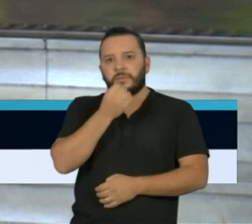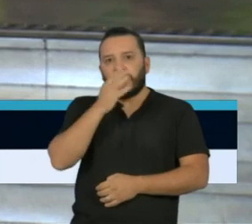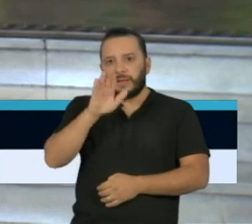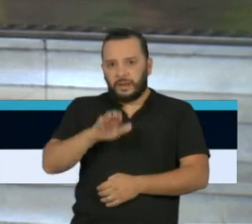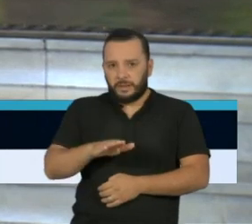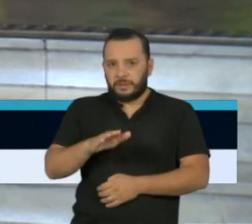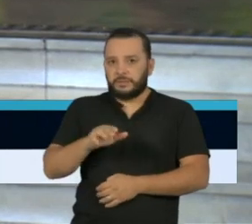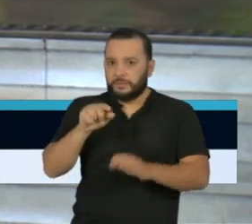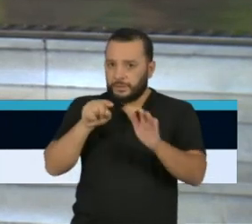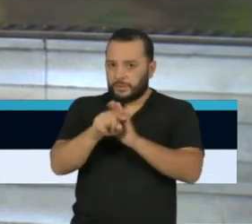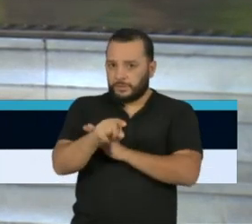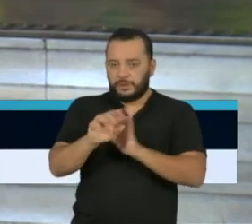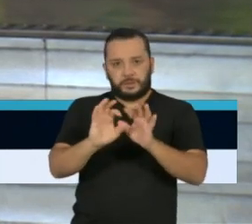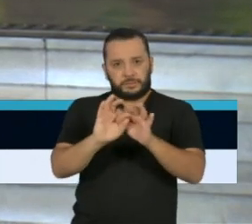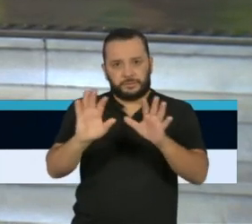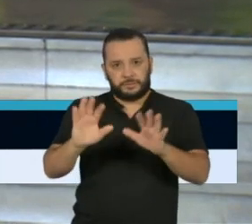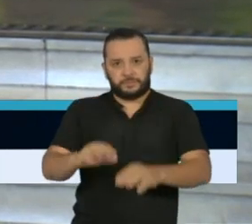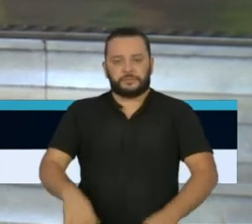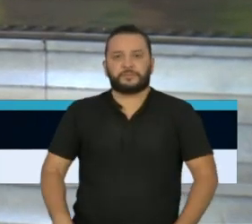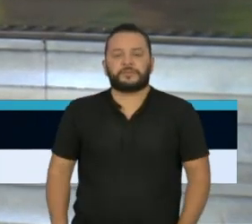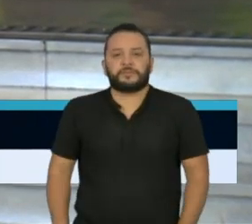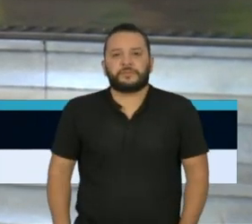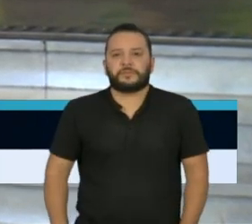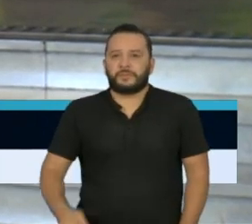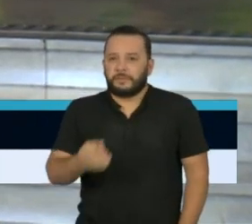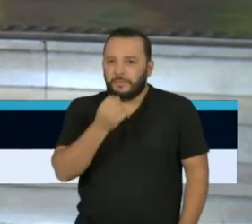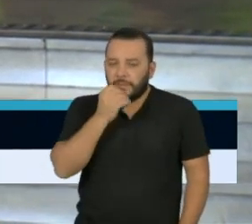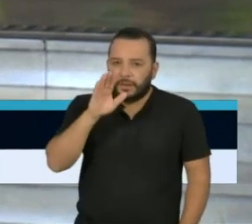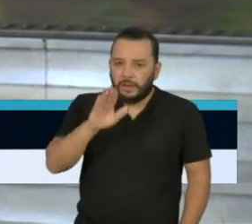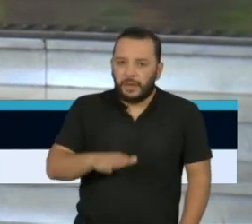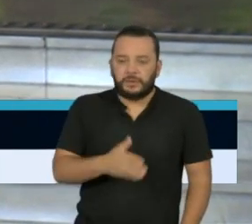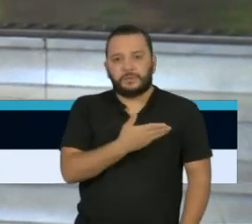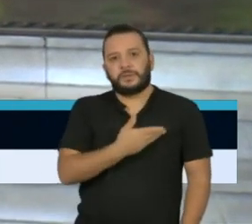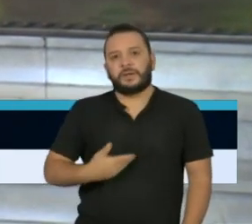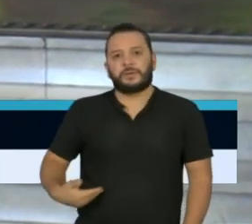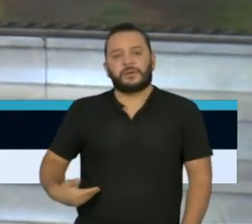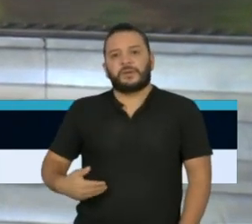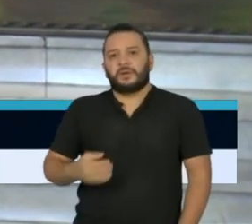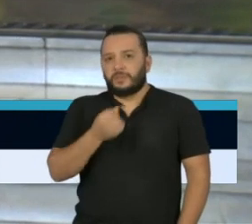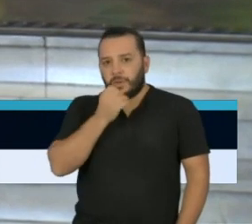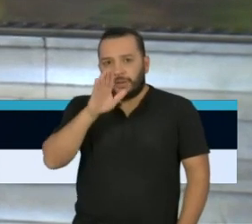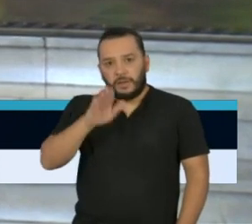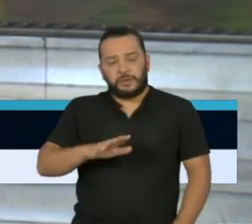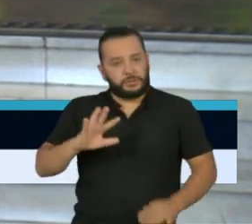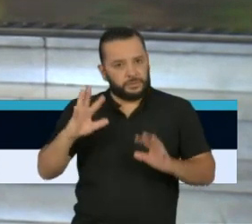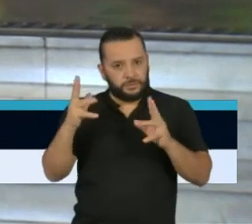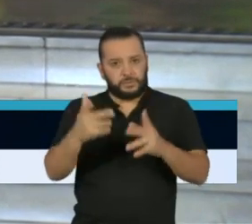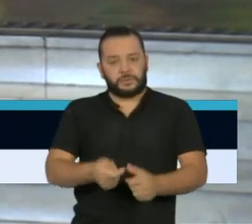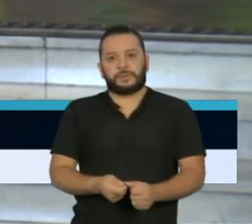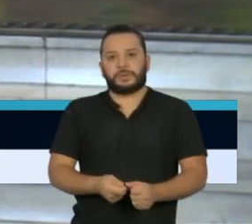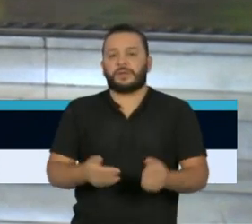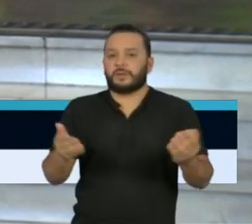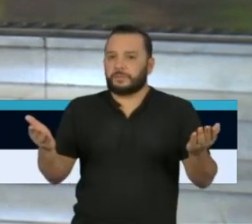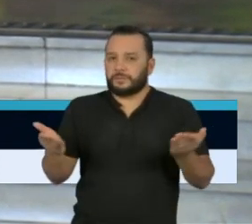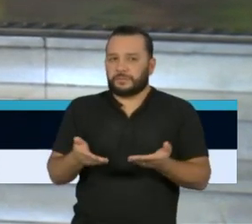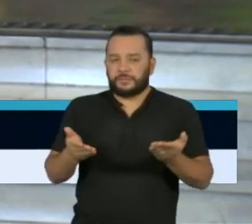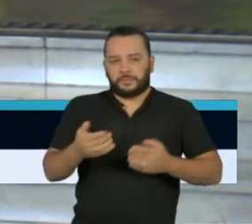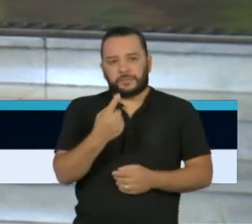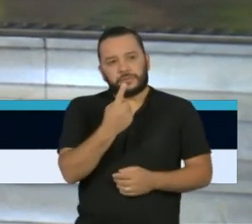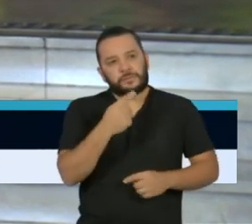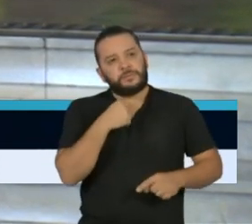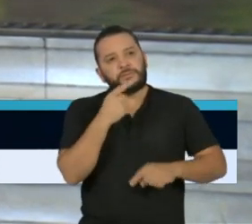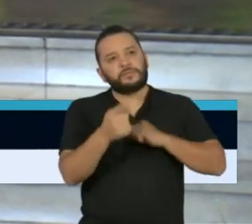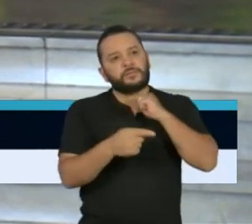favor. Boa tarde, governador. Boa tarde a todos. Governador, queria começar esclarecendo uma